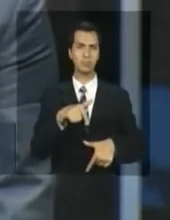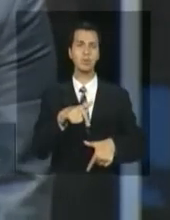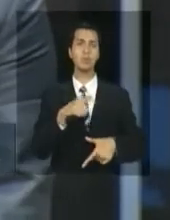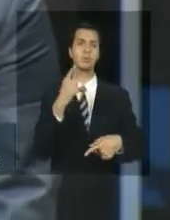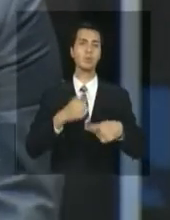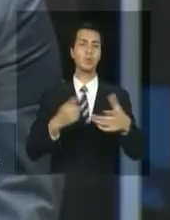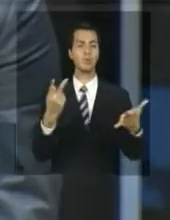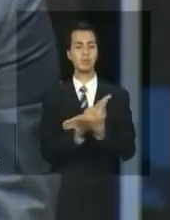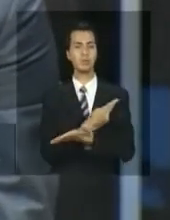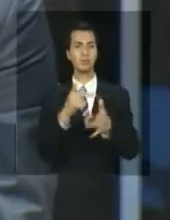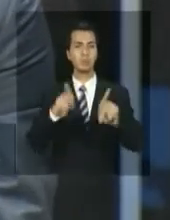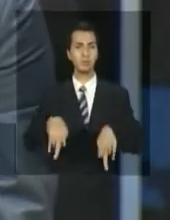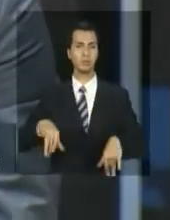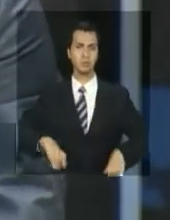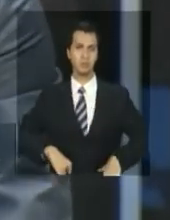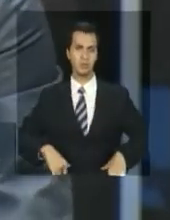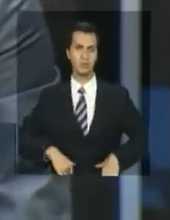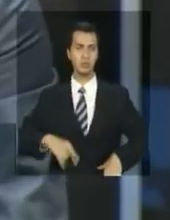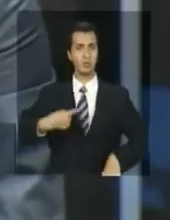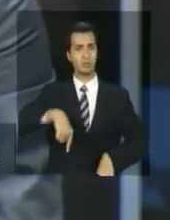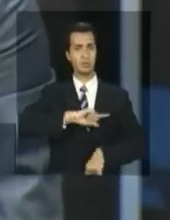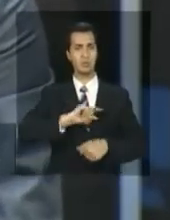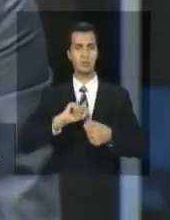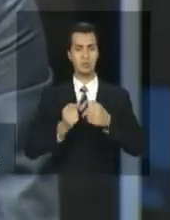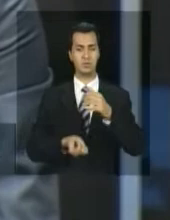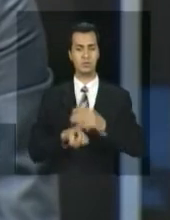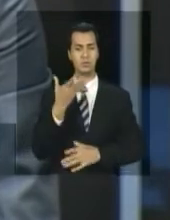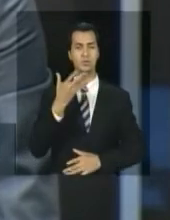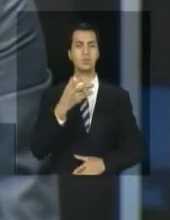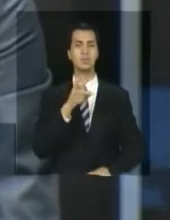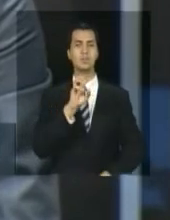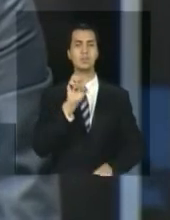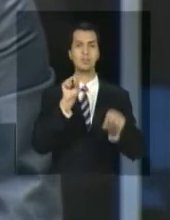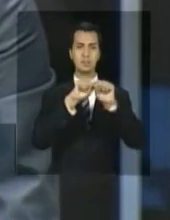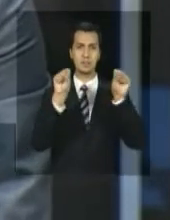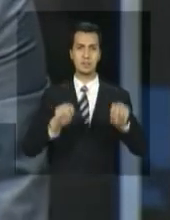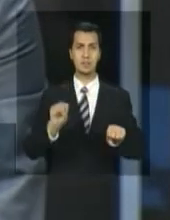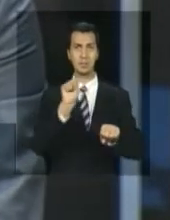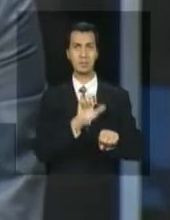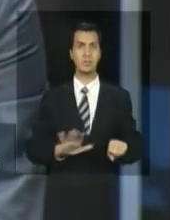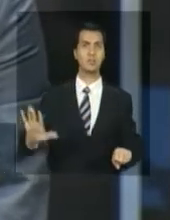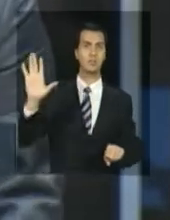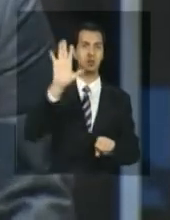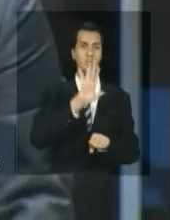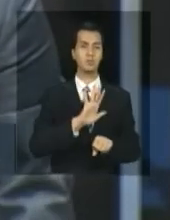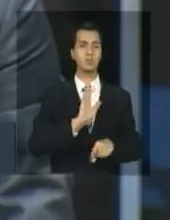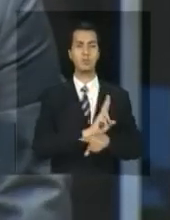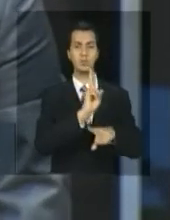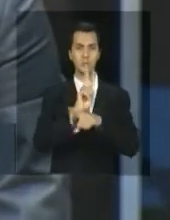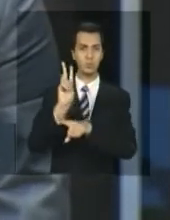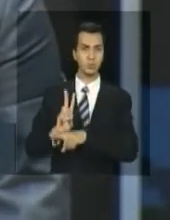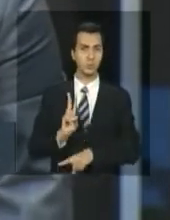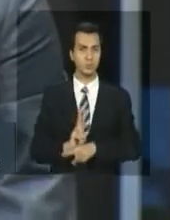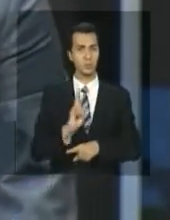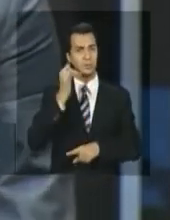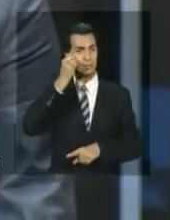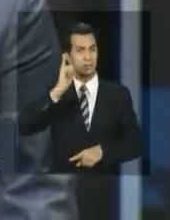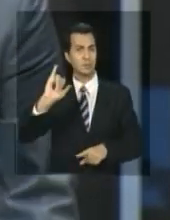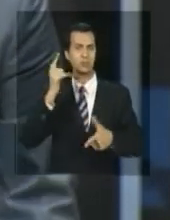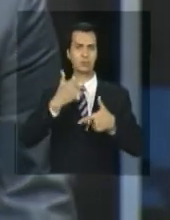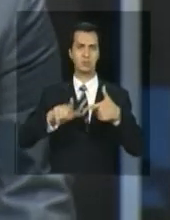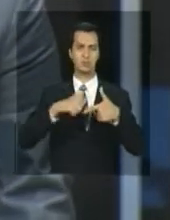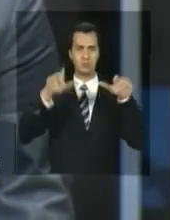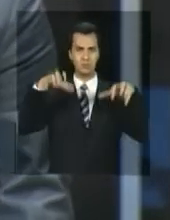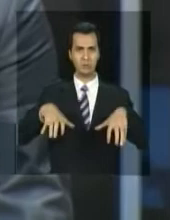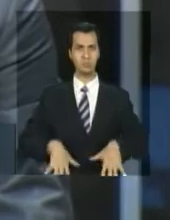sobre a população. Criamos o Sistema Nacional de Prevenção e Alerta de Desastres Naturais e